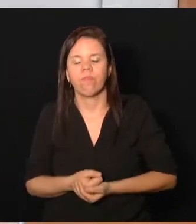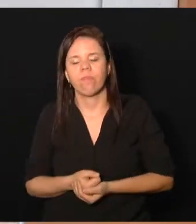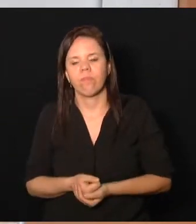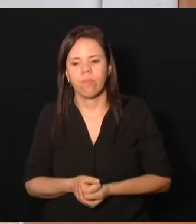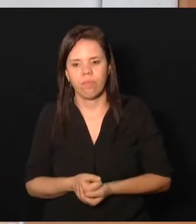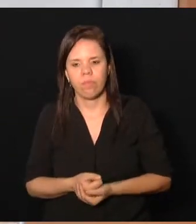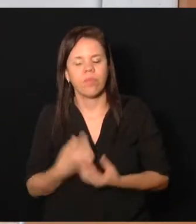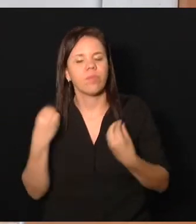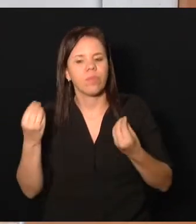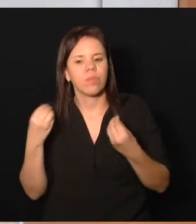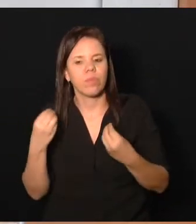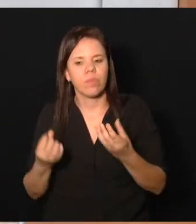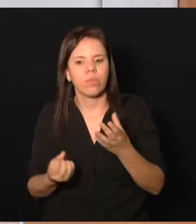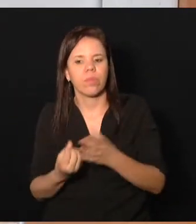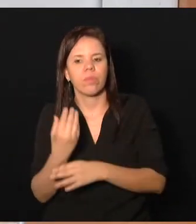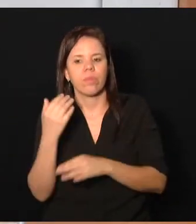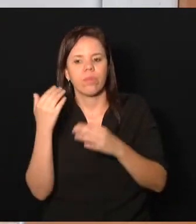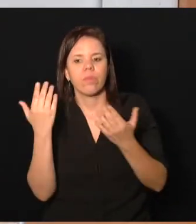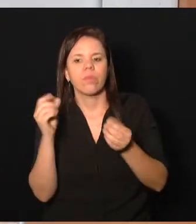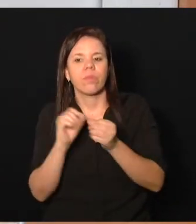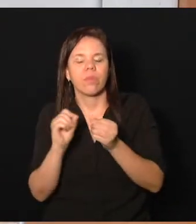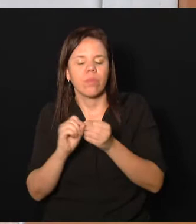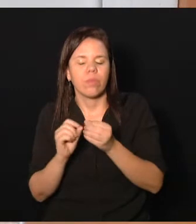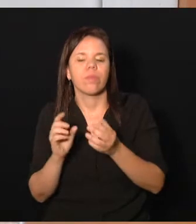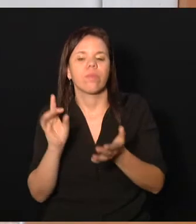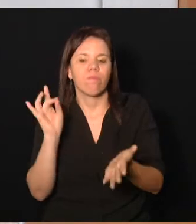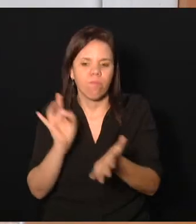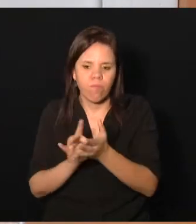E como se dá eficiência e eficácia?